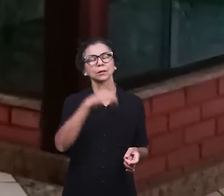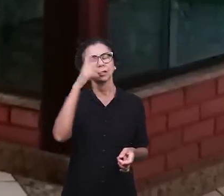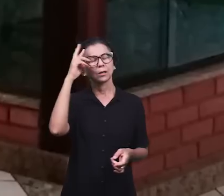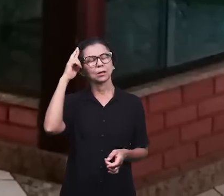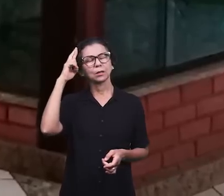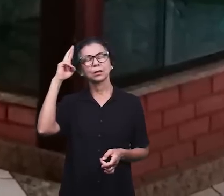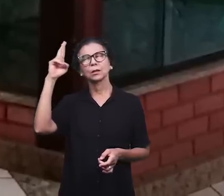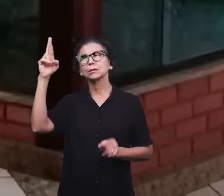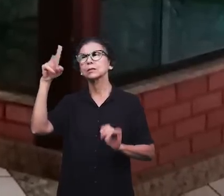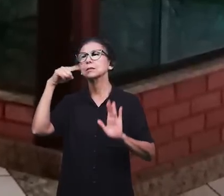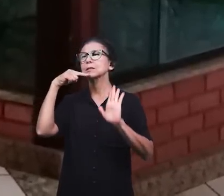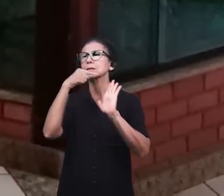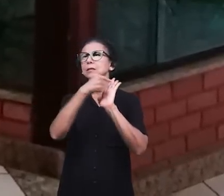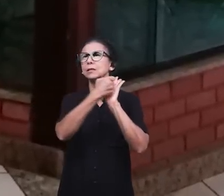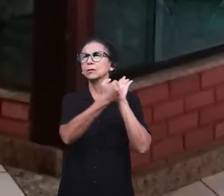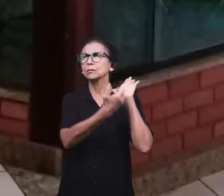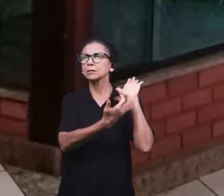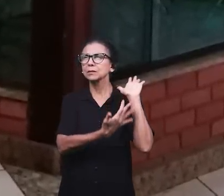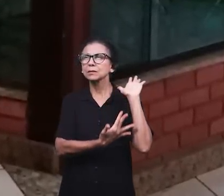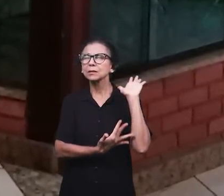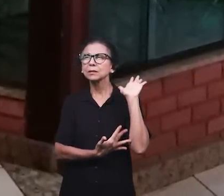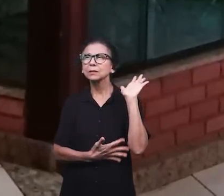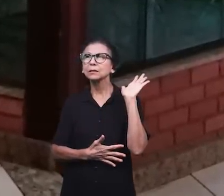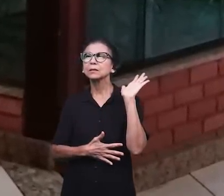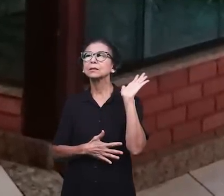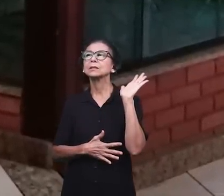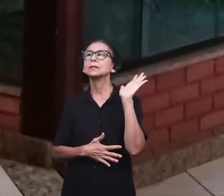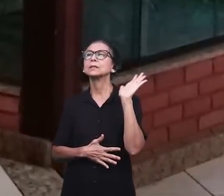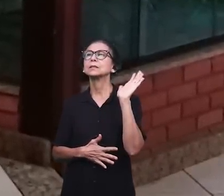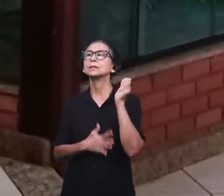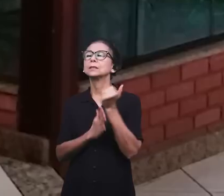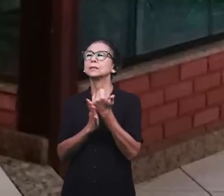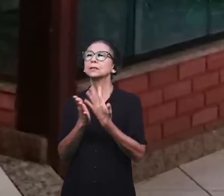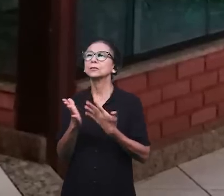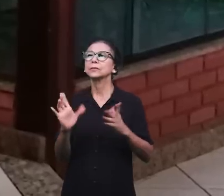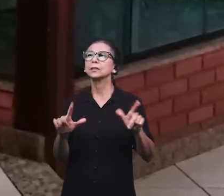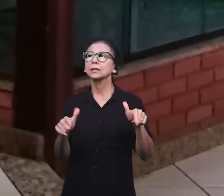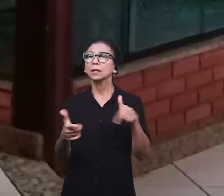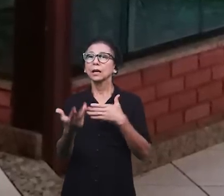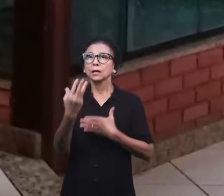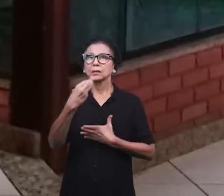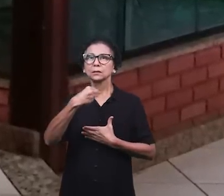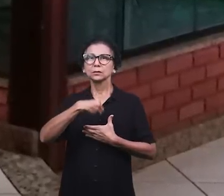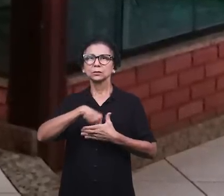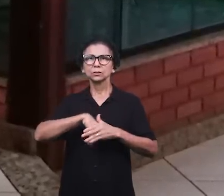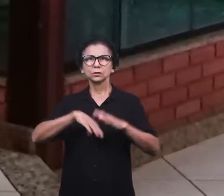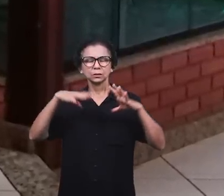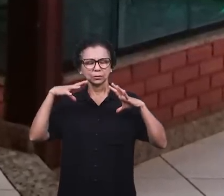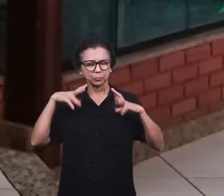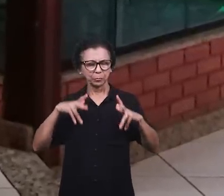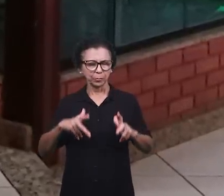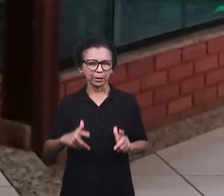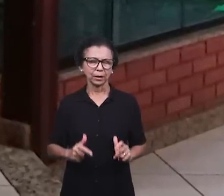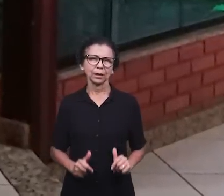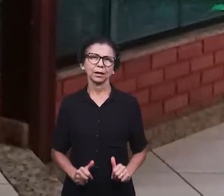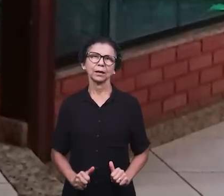Põe teu sangue em mim, Senhor.